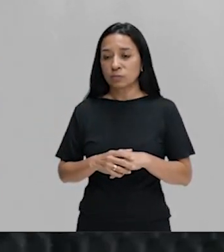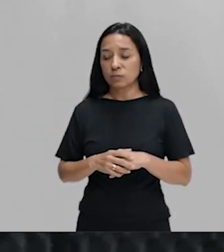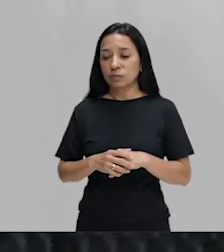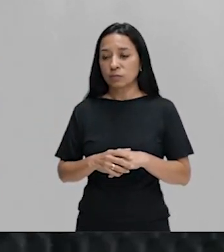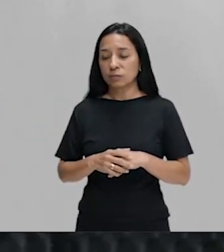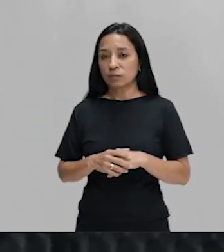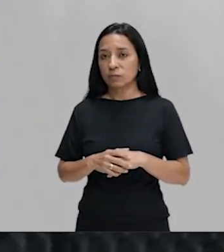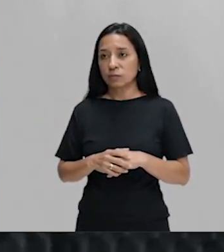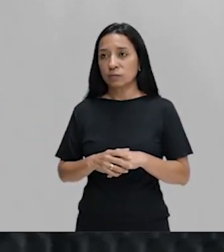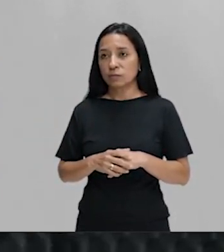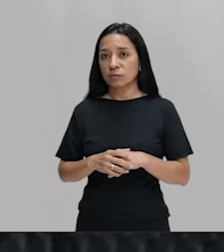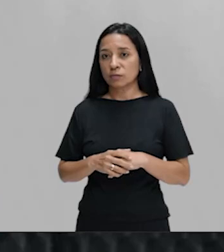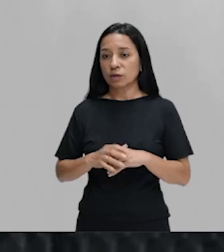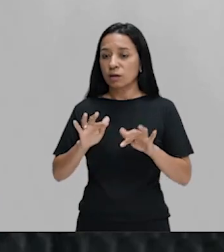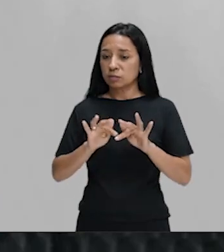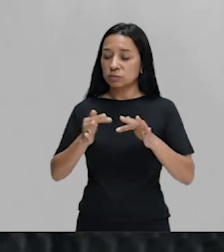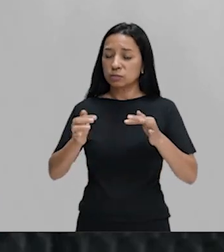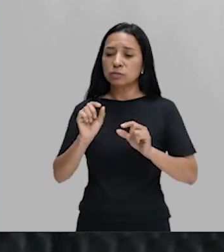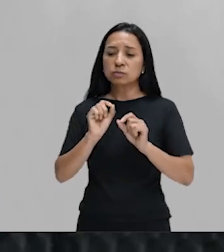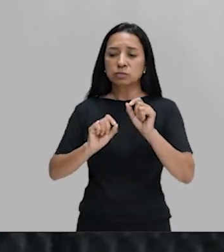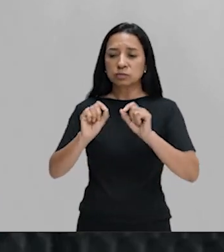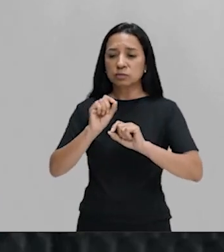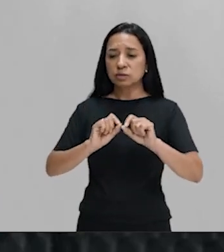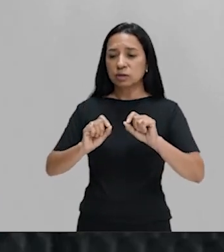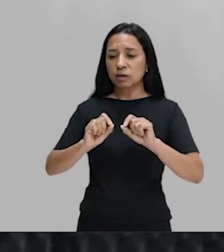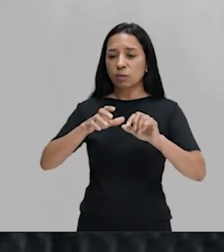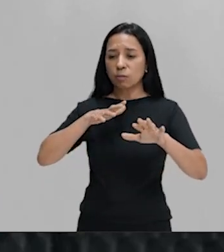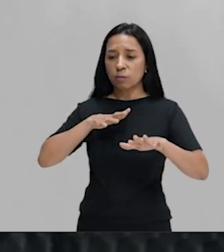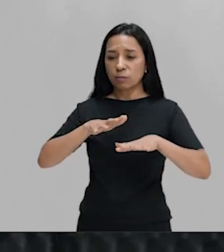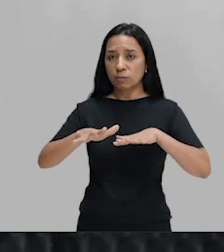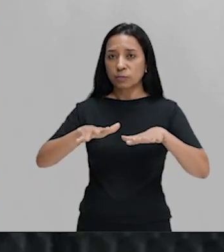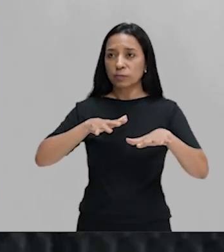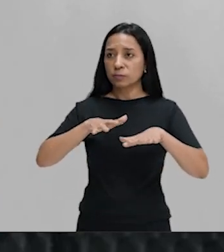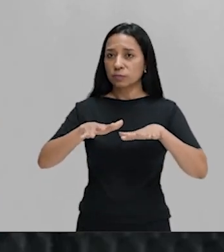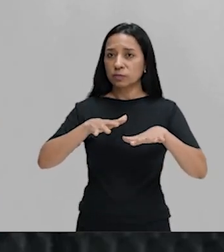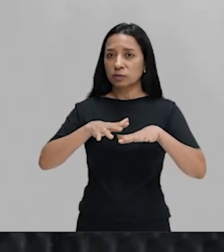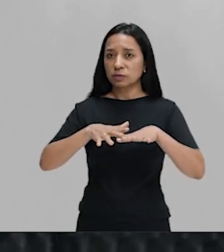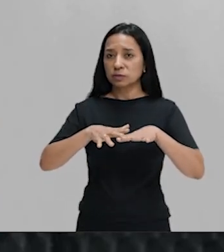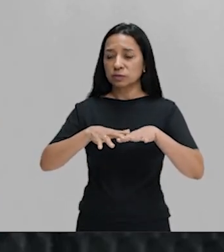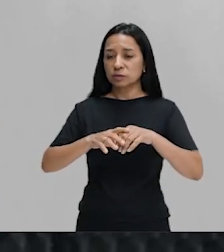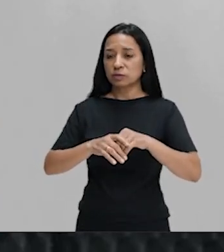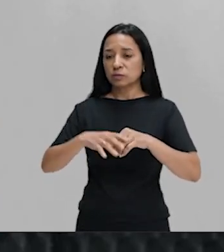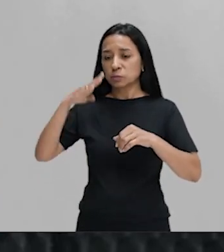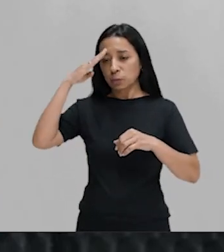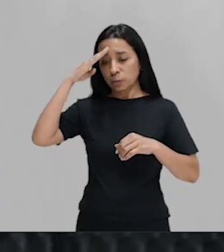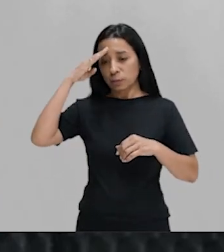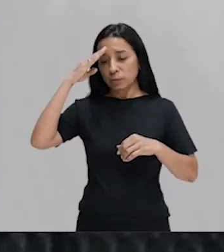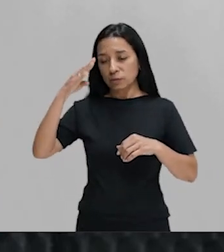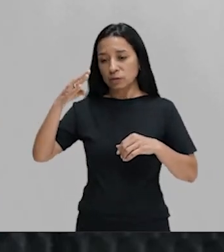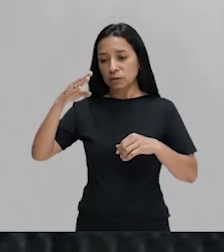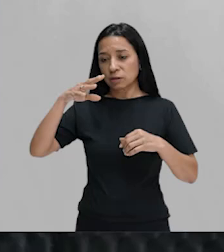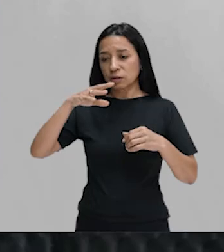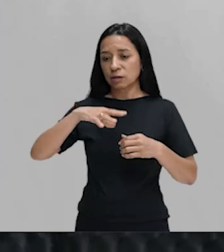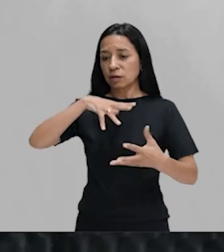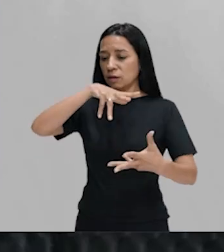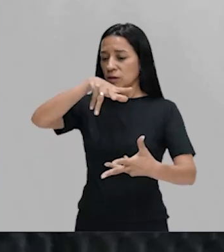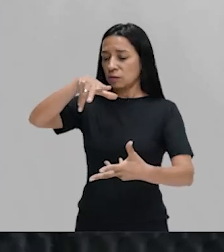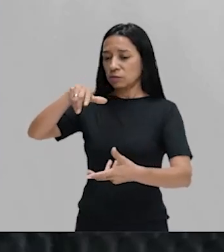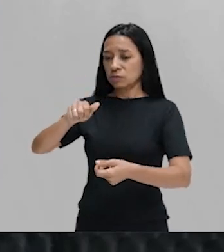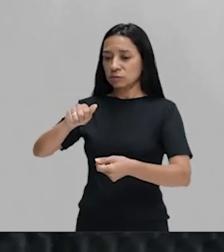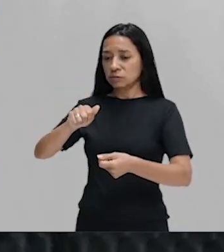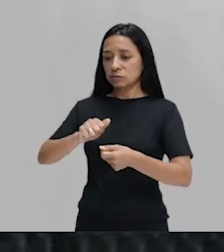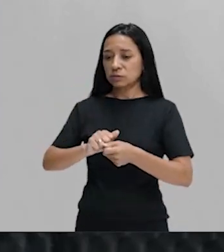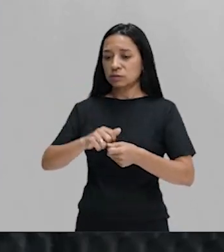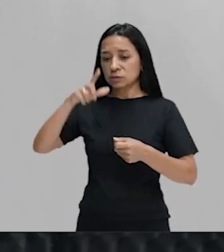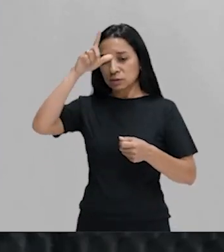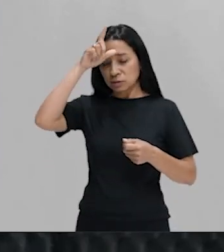aprovar simplesmente o quê? Uma mobilização dessas forças militares internacionais, sob